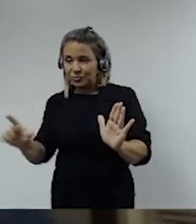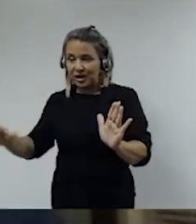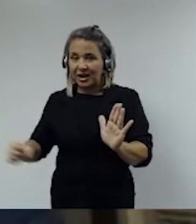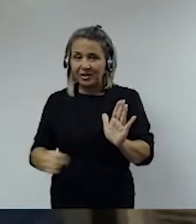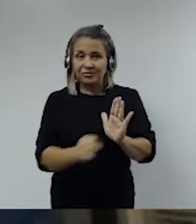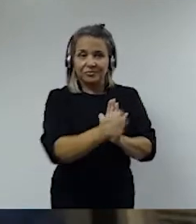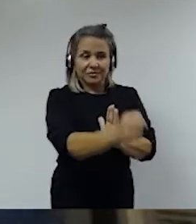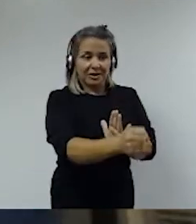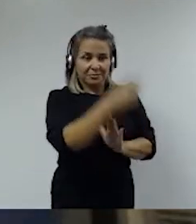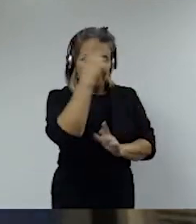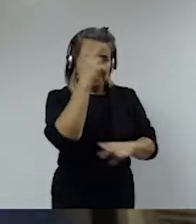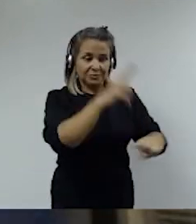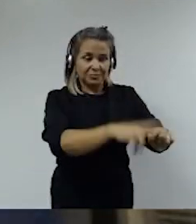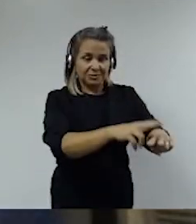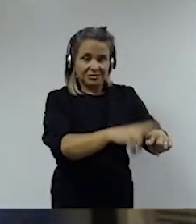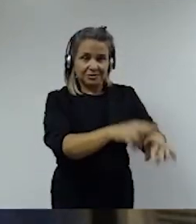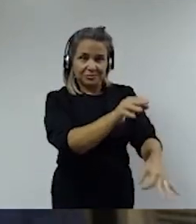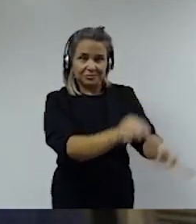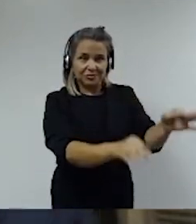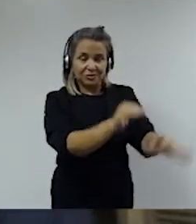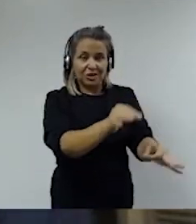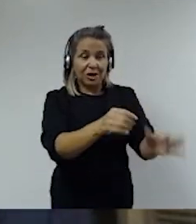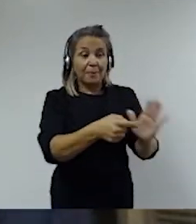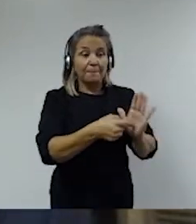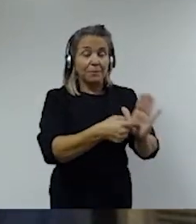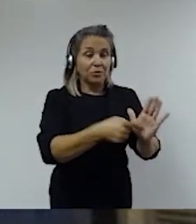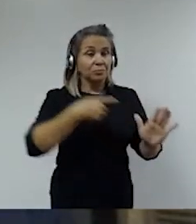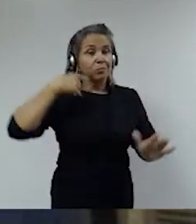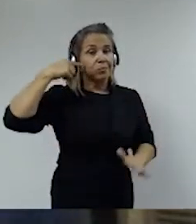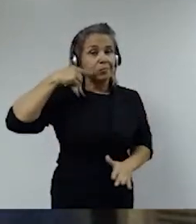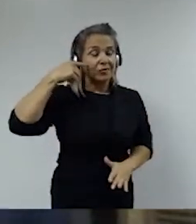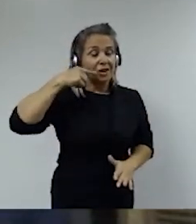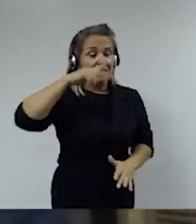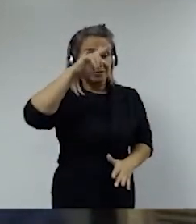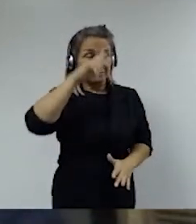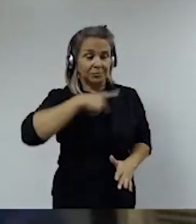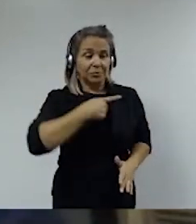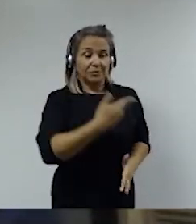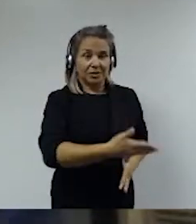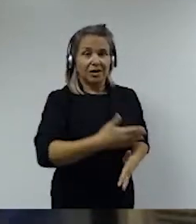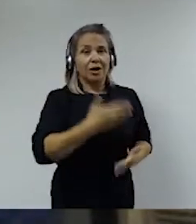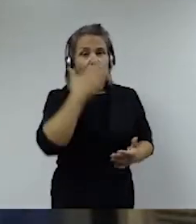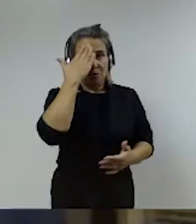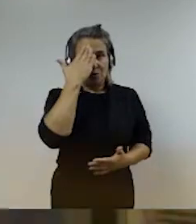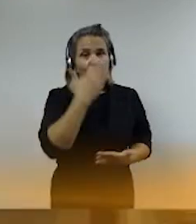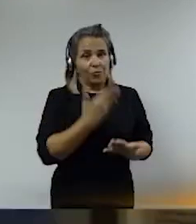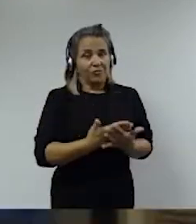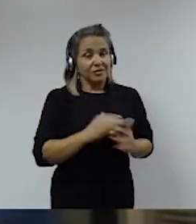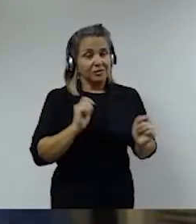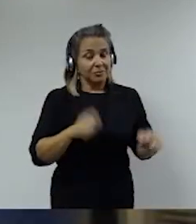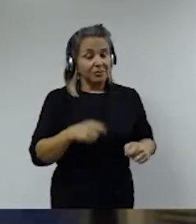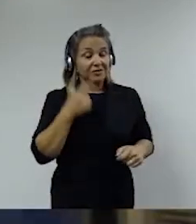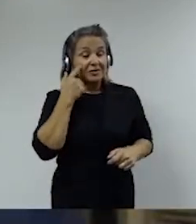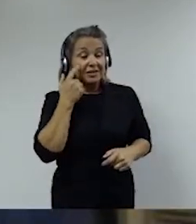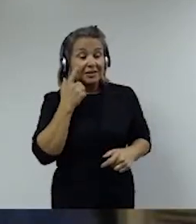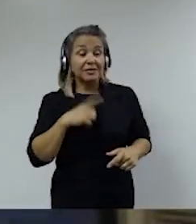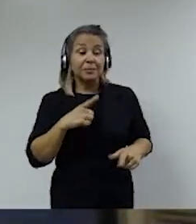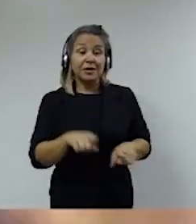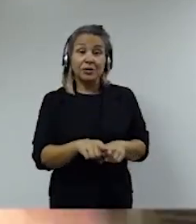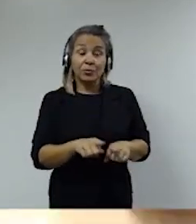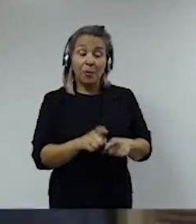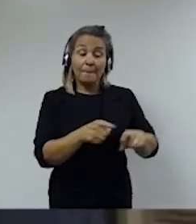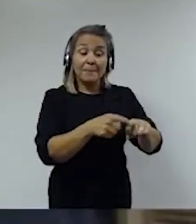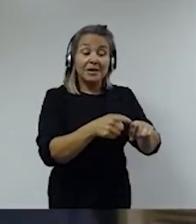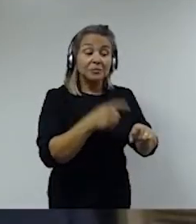judicial, presente um advogado da sua confiança e, em seguida, que possa ser visto por um médico para dizer em